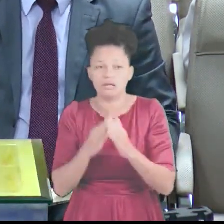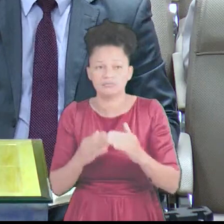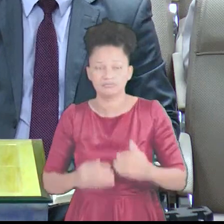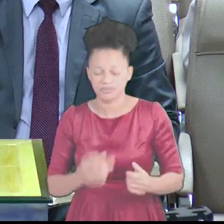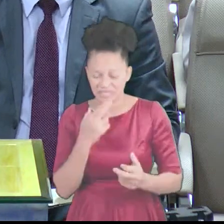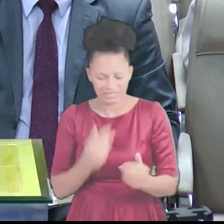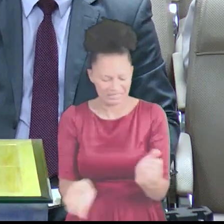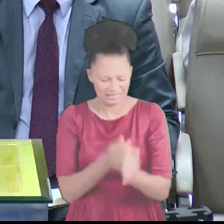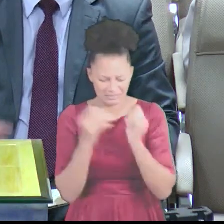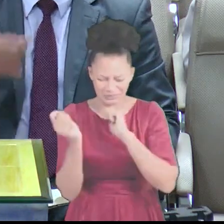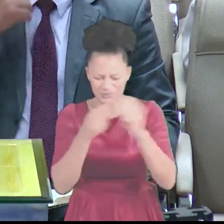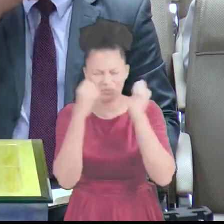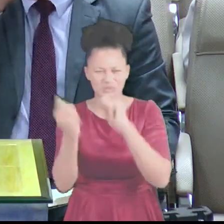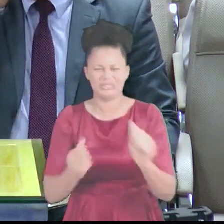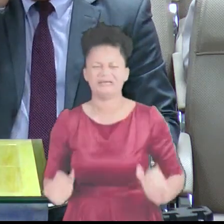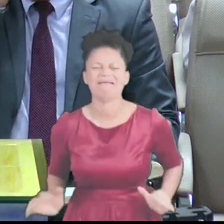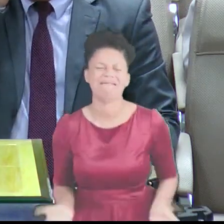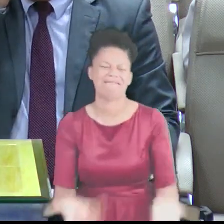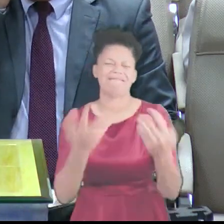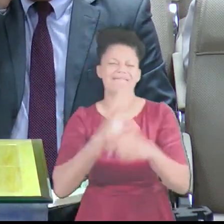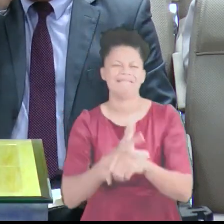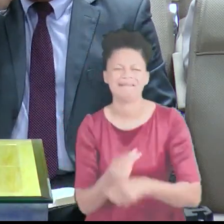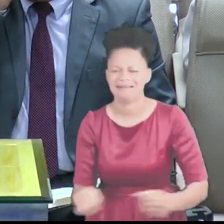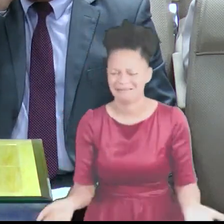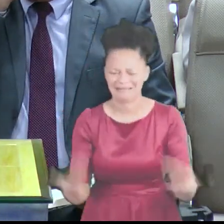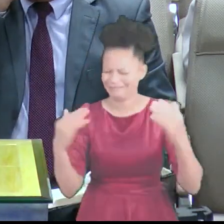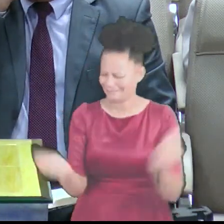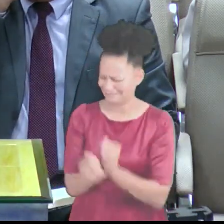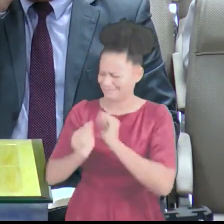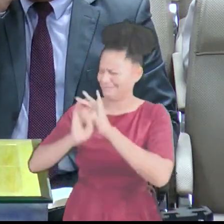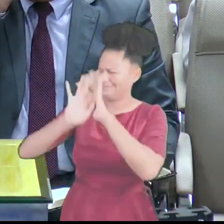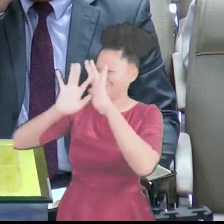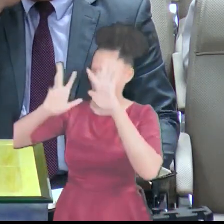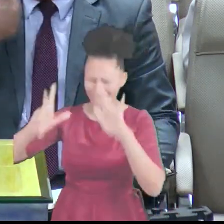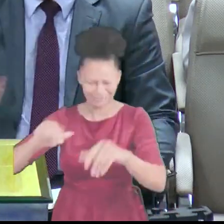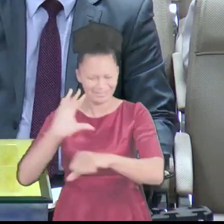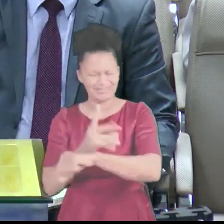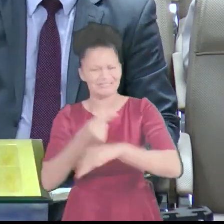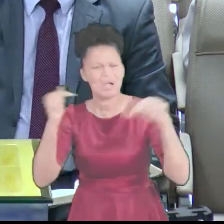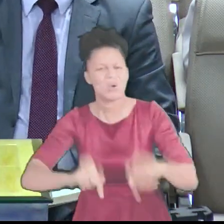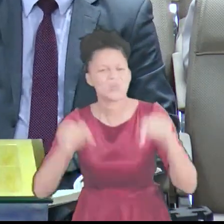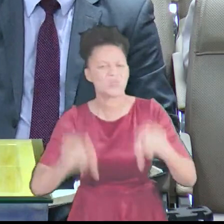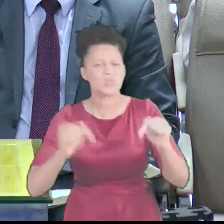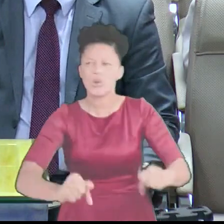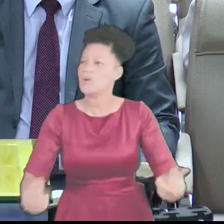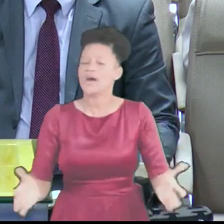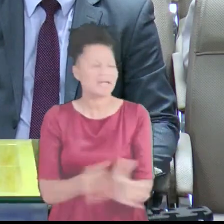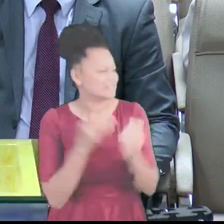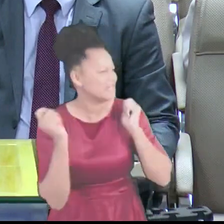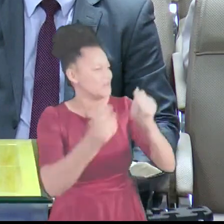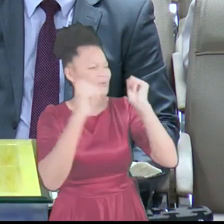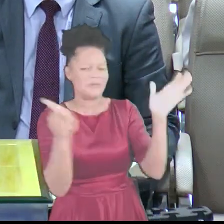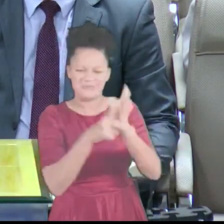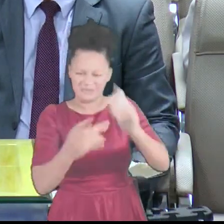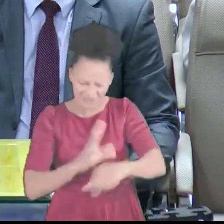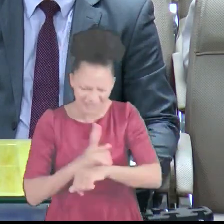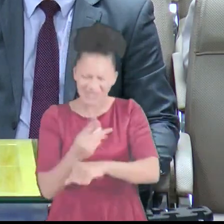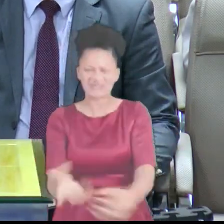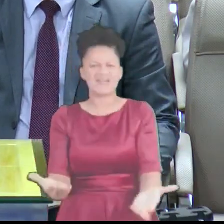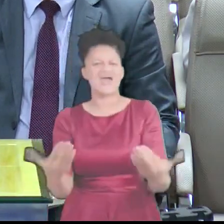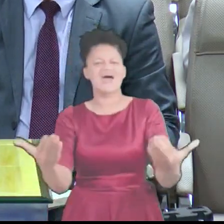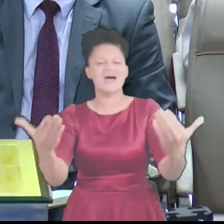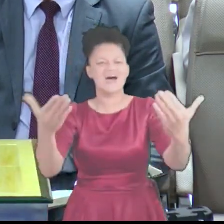Oh, aleluia. Oh, igreja, glorifica. Cadê o glória desta igreja? Cadê o aleluia desta igreja?